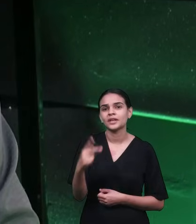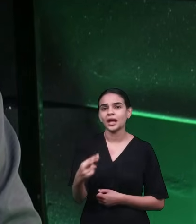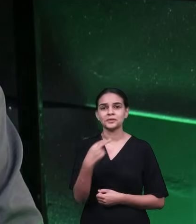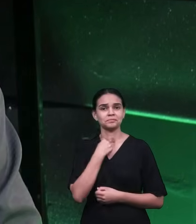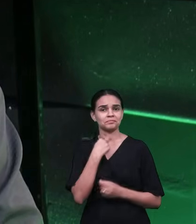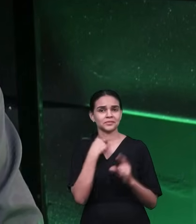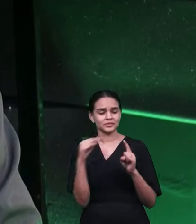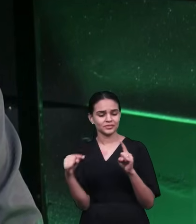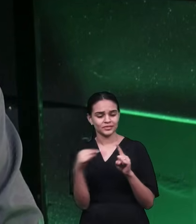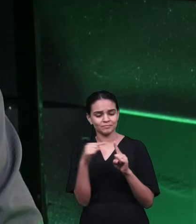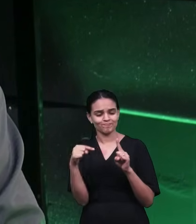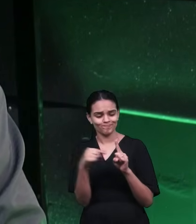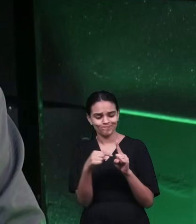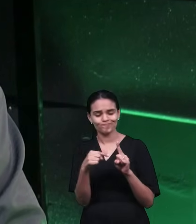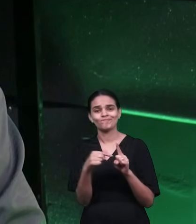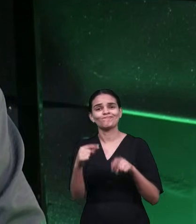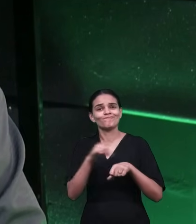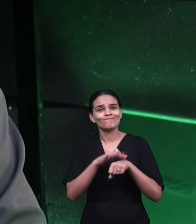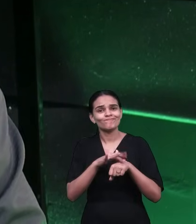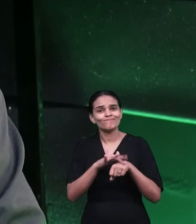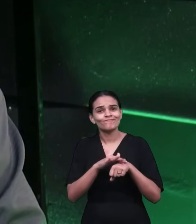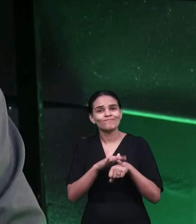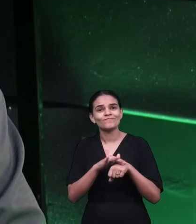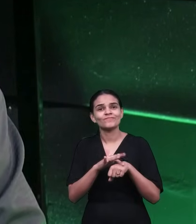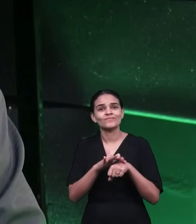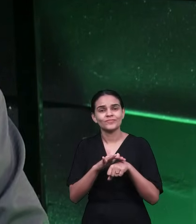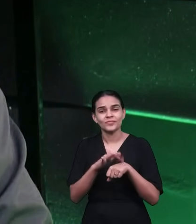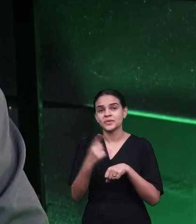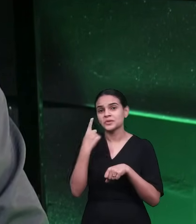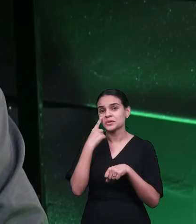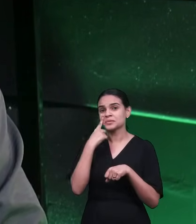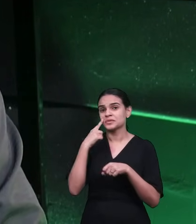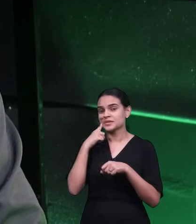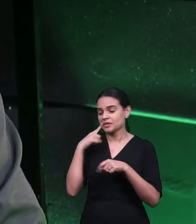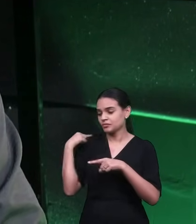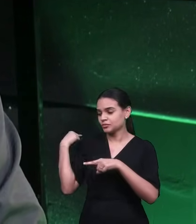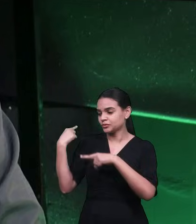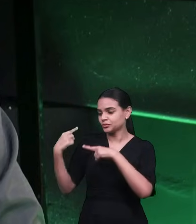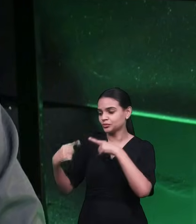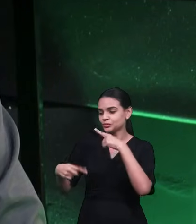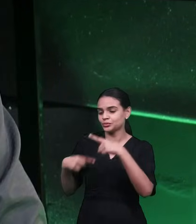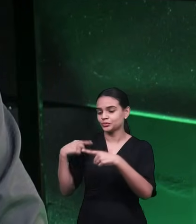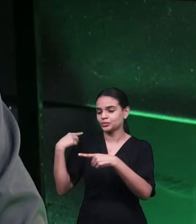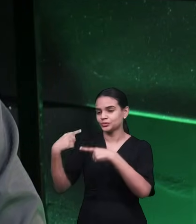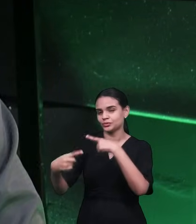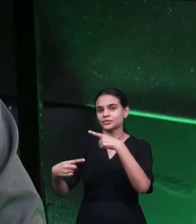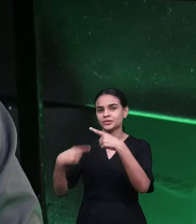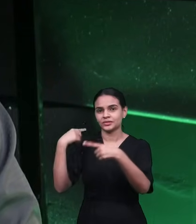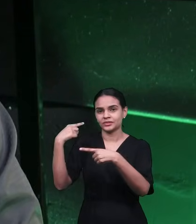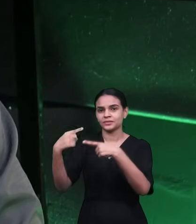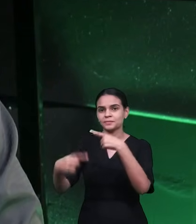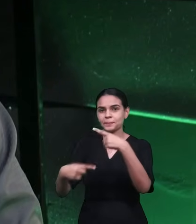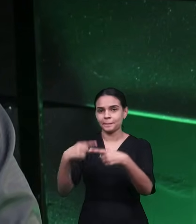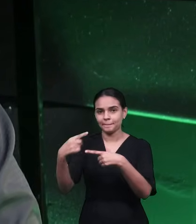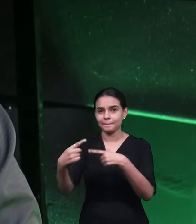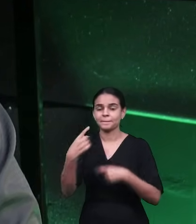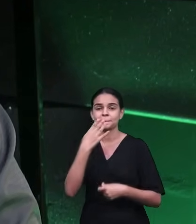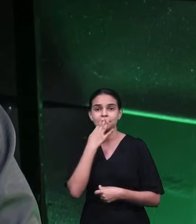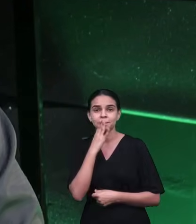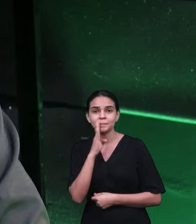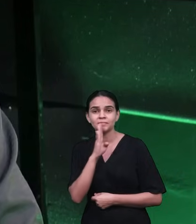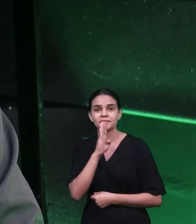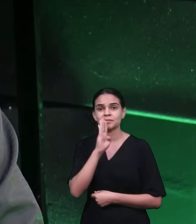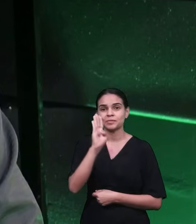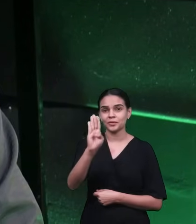isso porque nós vamos ver isso no decorrer das gerações, porque aquela promessa, e nós já vamos dar um spoiler aqui,